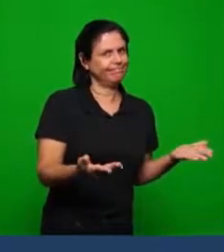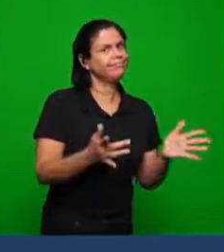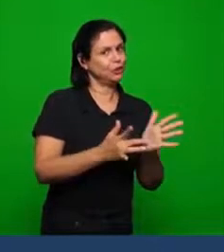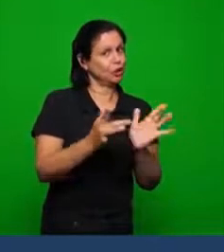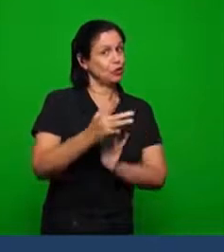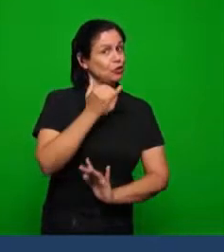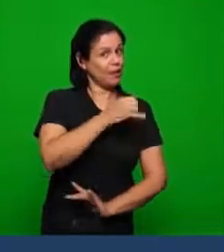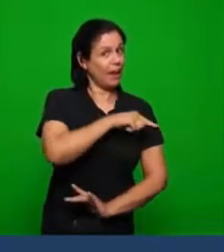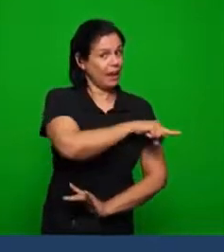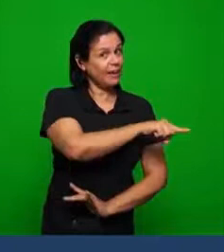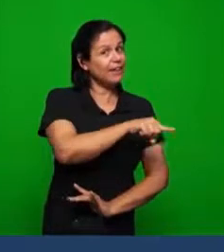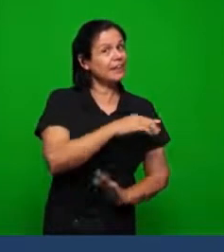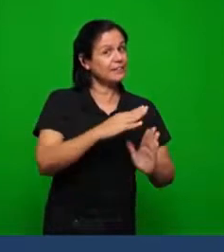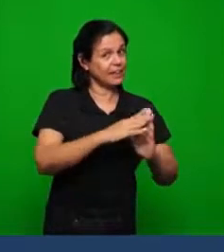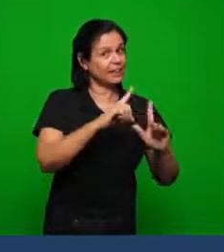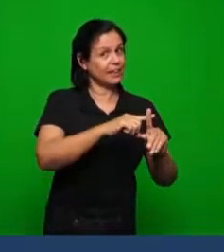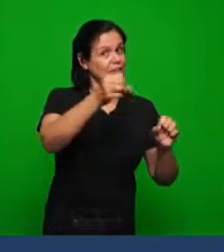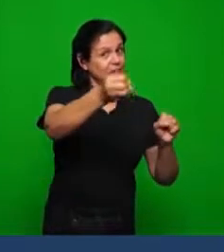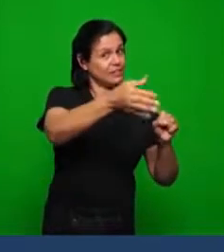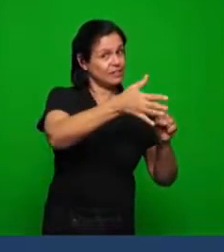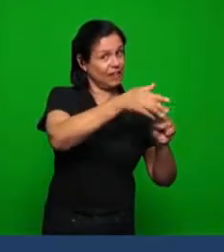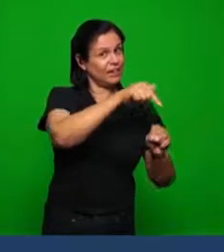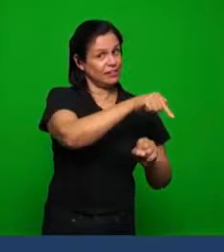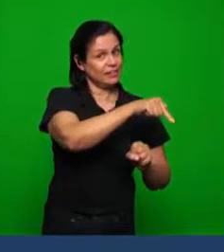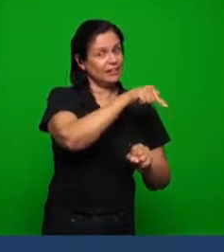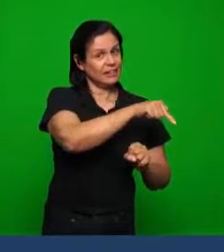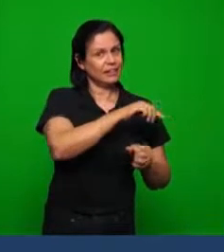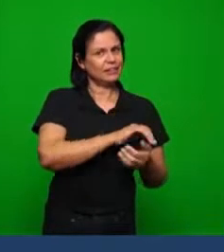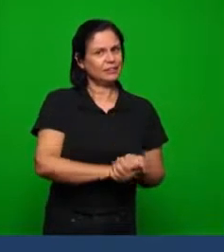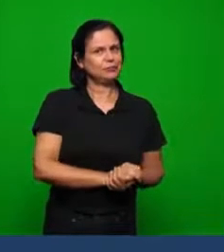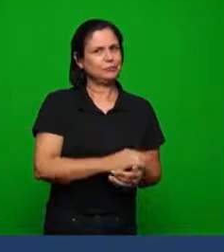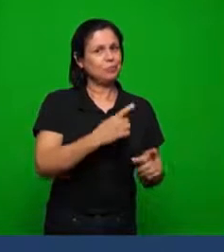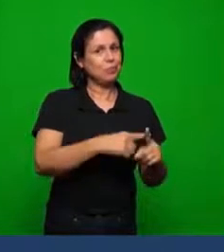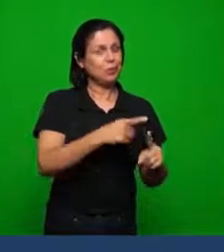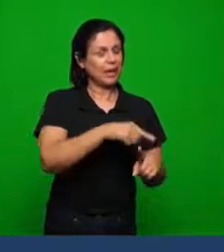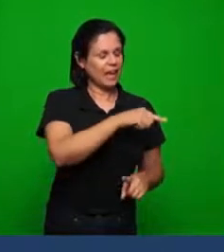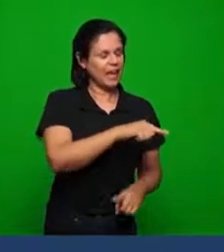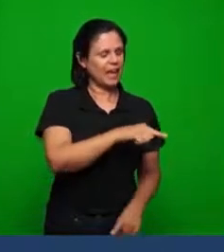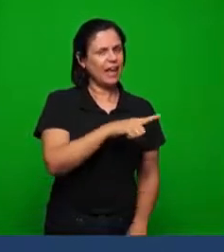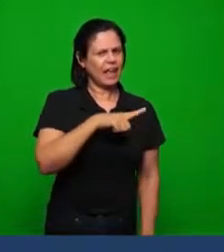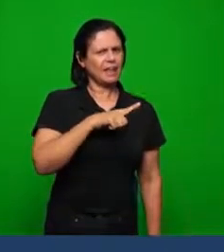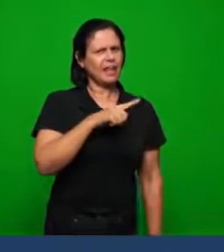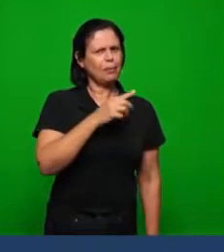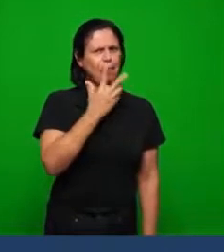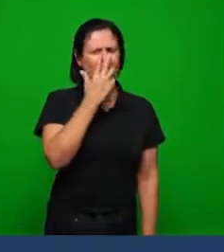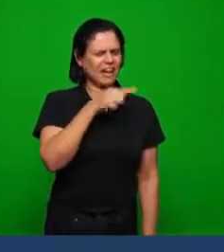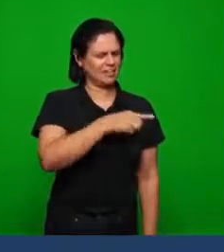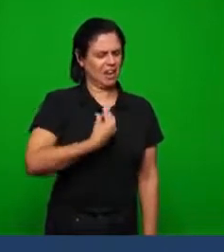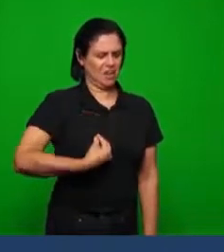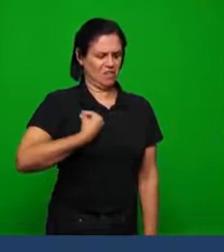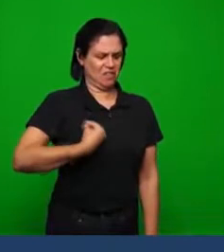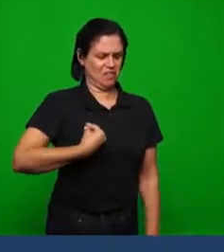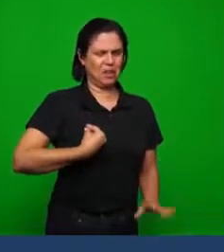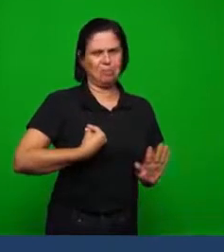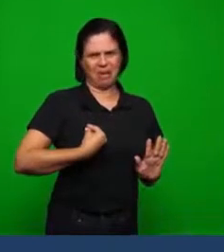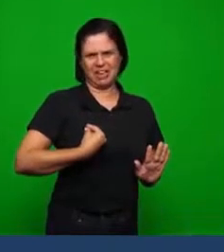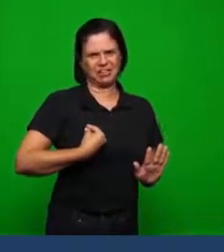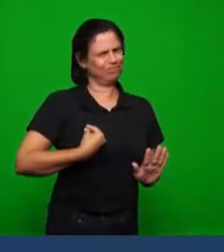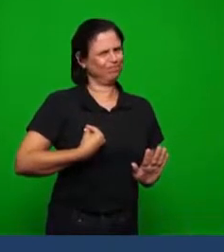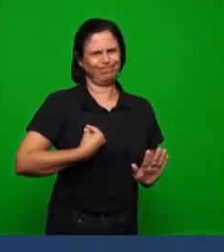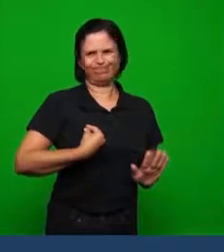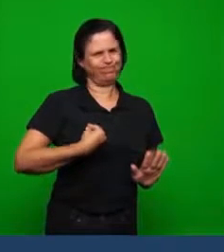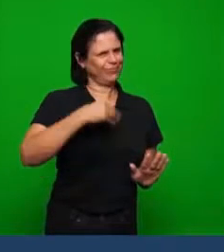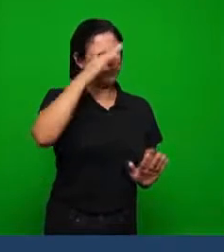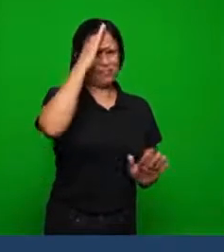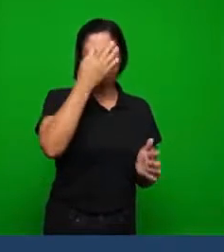esta igreja, a uma igreja que ali naquele momento, ela tem o nome de que vive, mas na verdade a